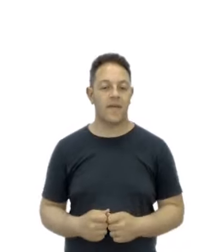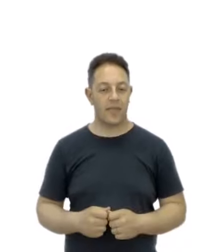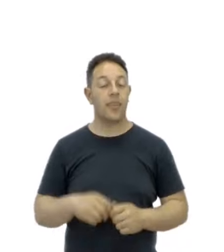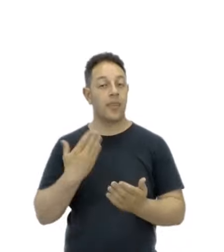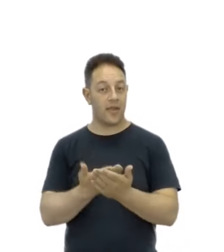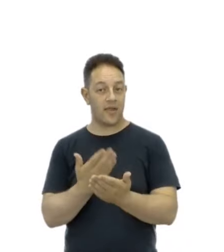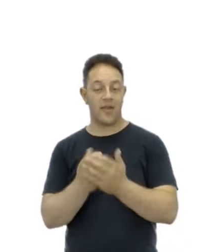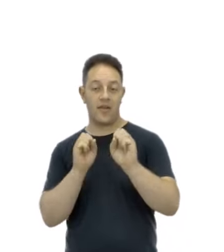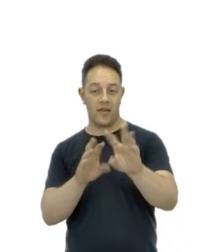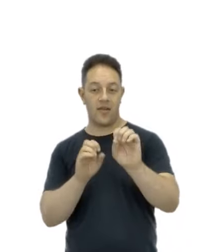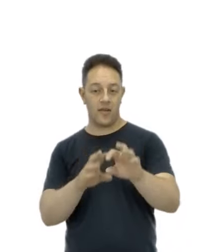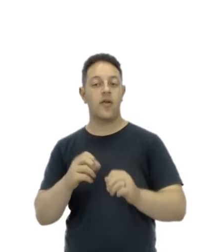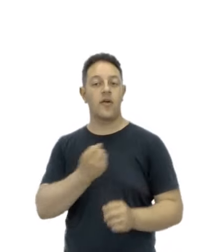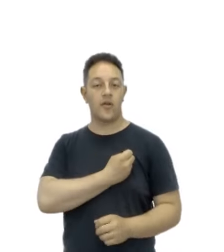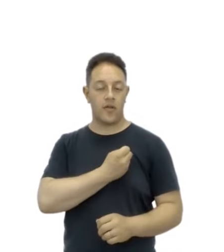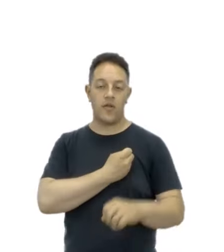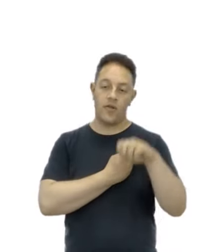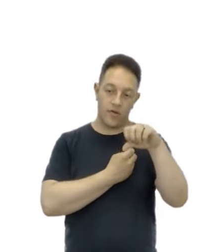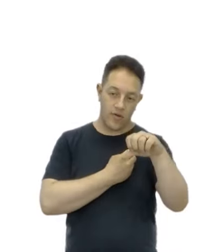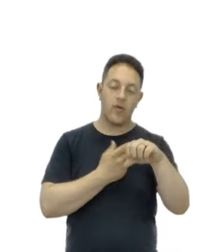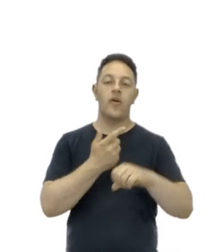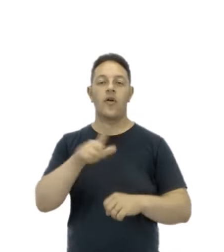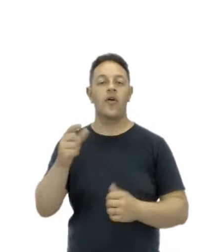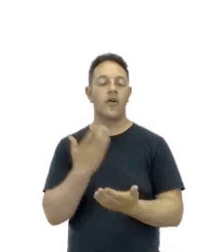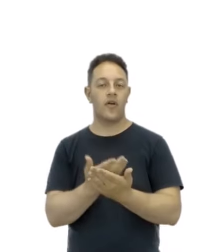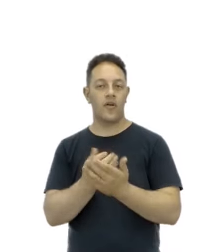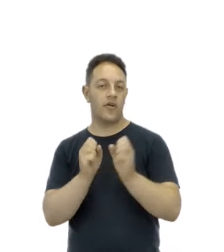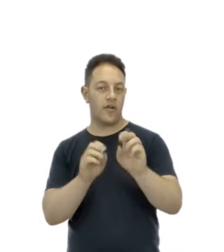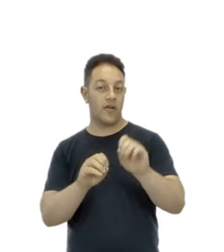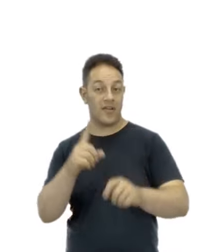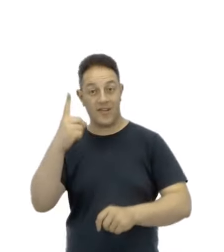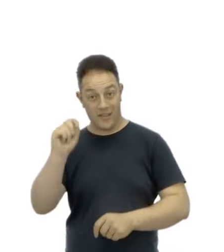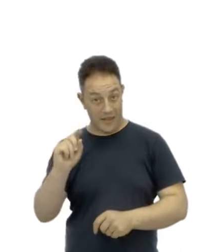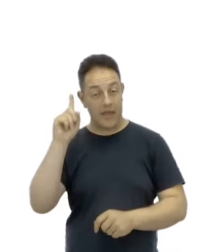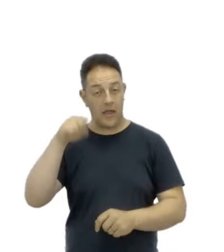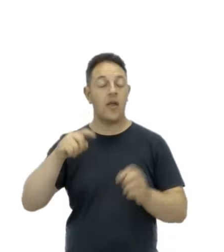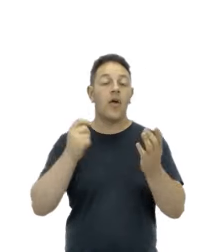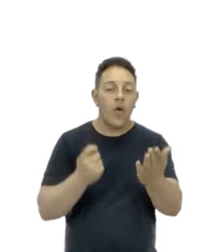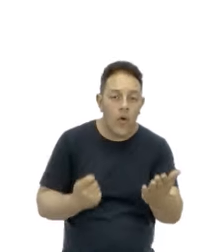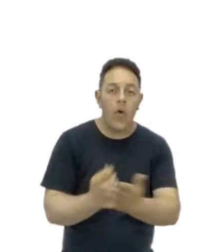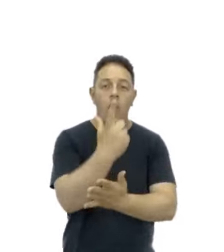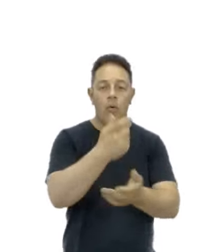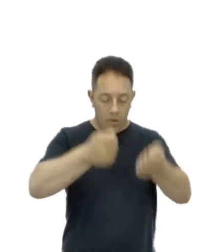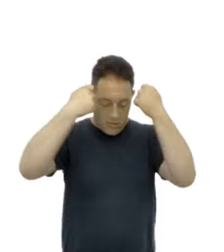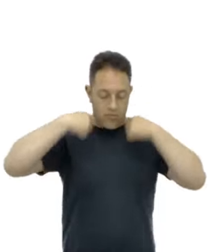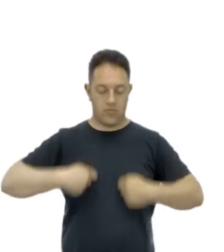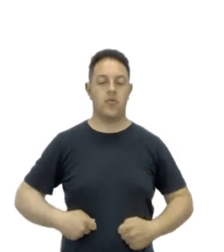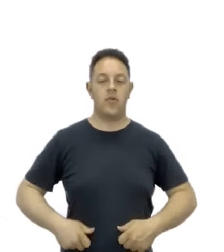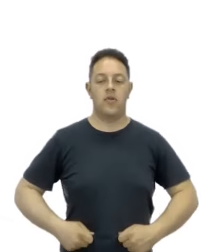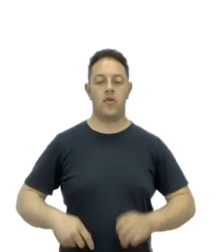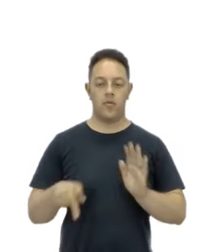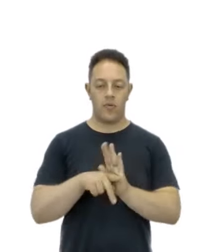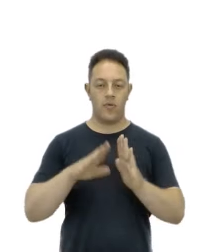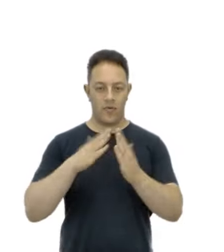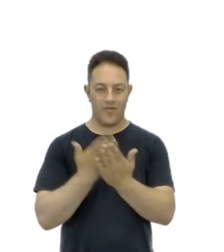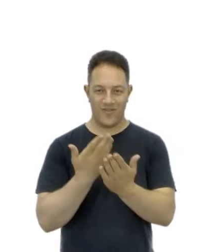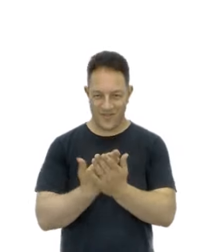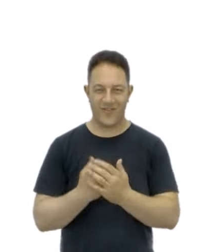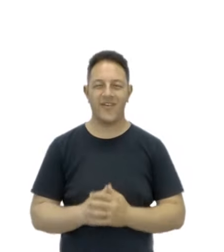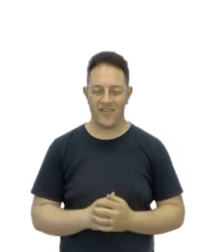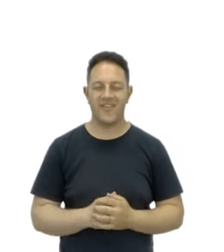a atividade compra de uniformes. São as aulas 9 e 10. Para resolver